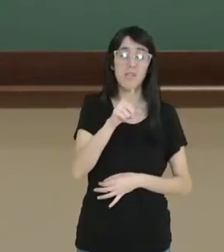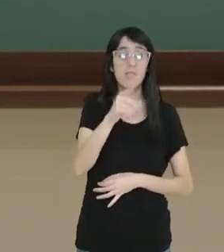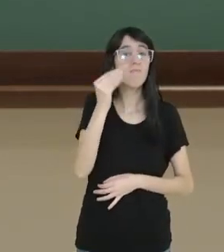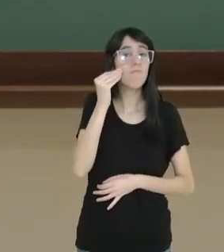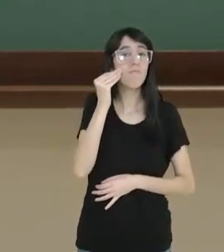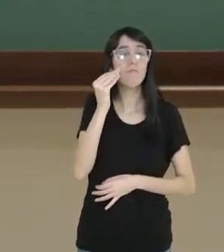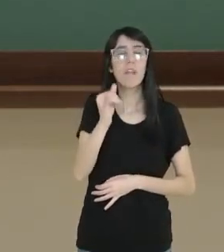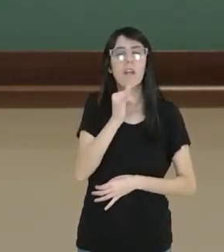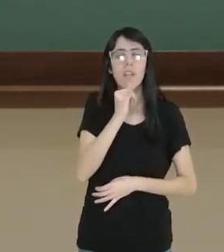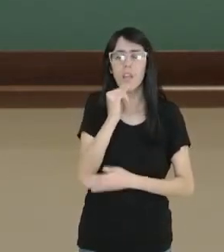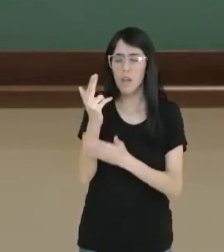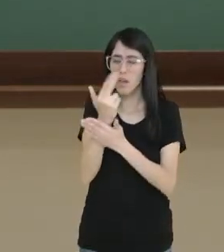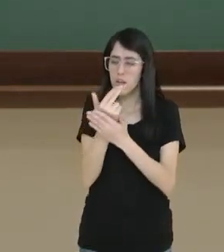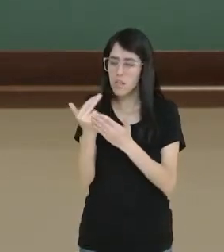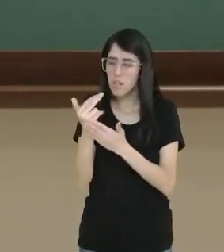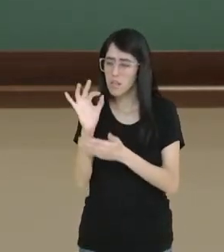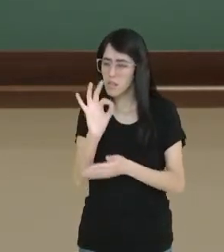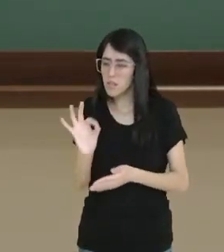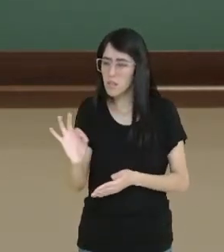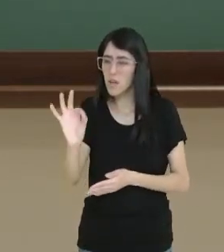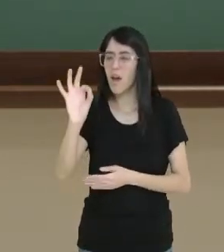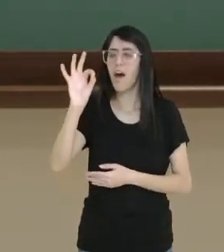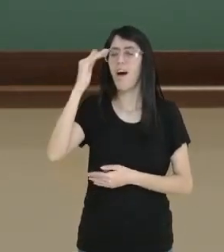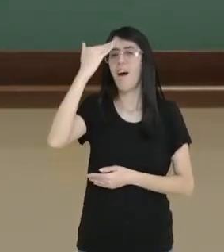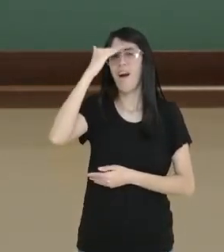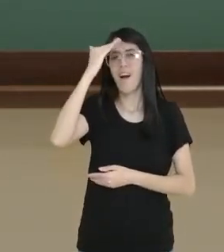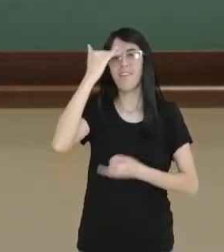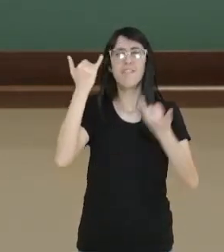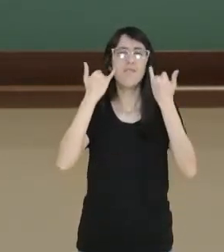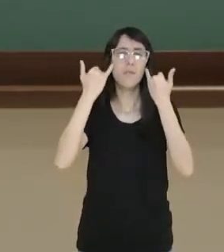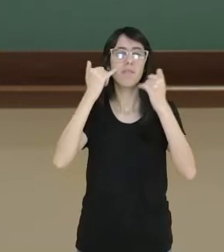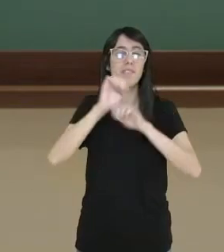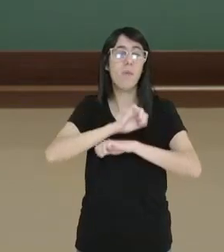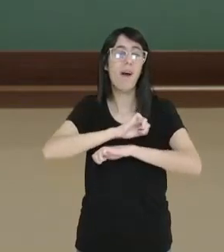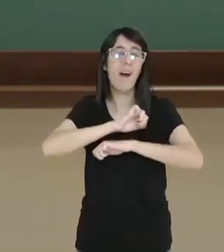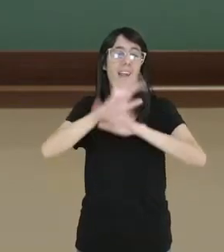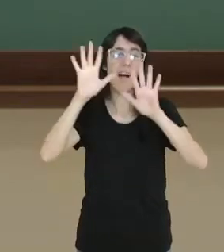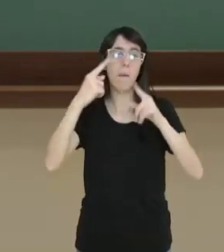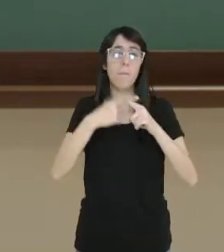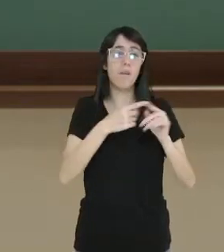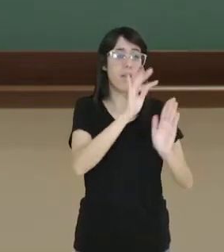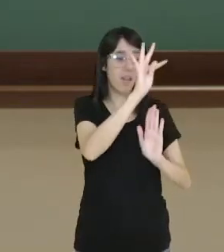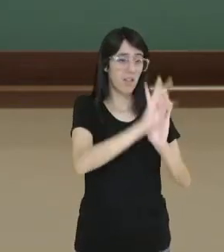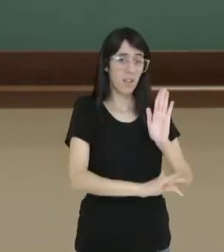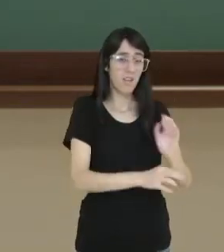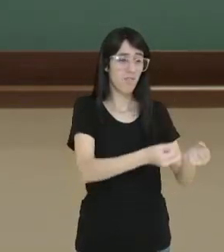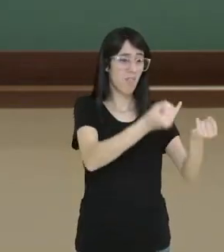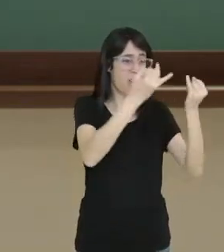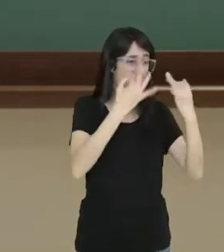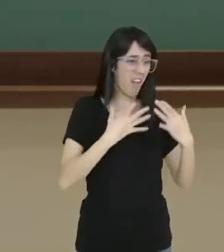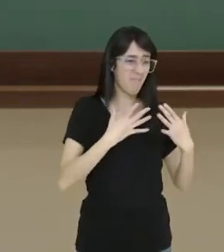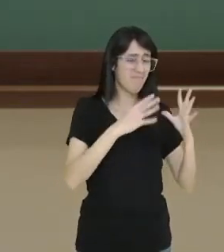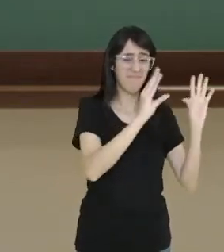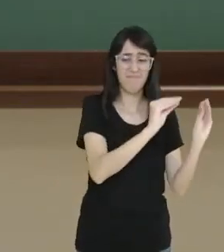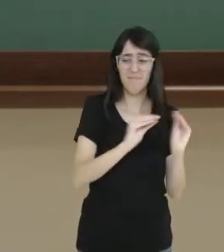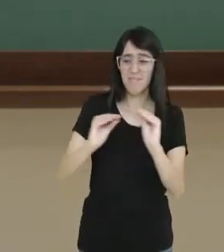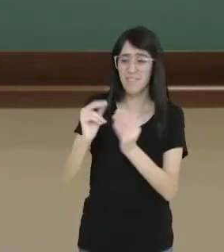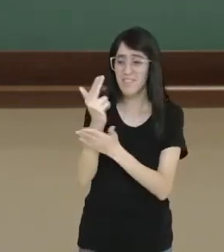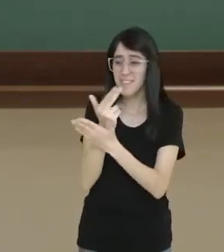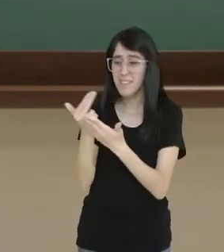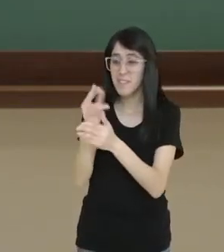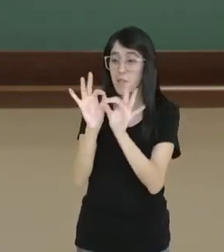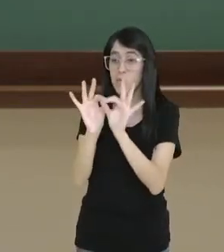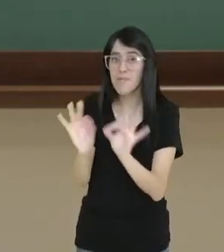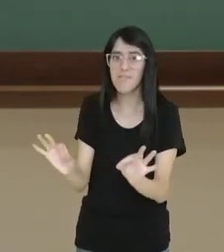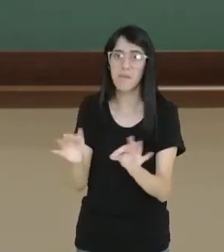é no desenho que a gente entende as informações que são dadas, né? Você precisa tirar do texto e colocar no desenho. E no desenho você